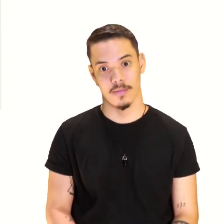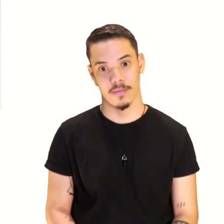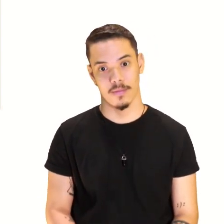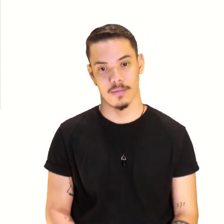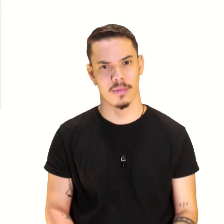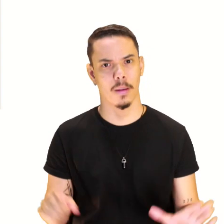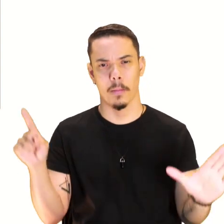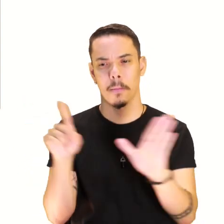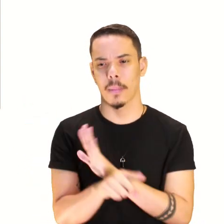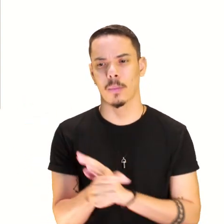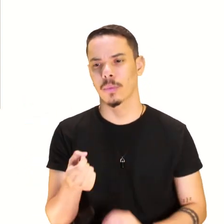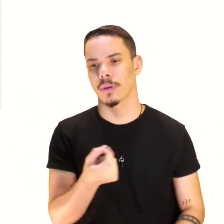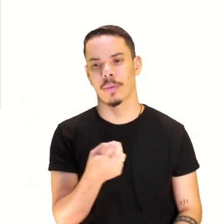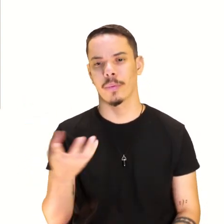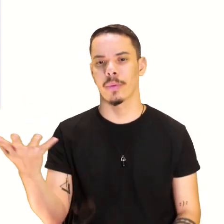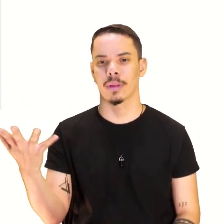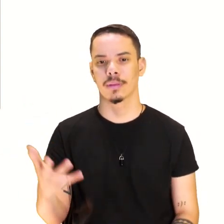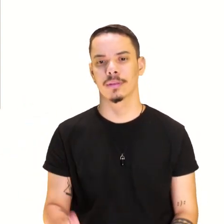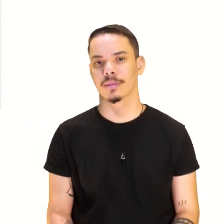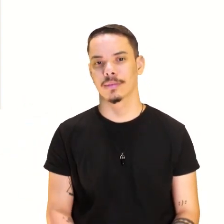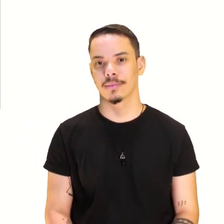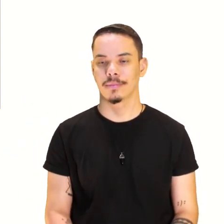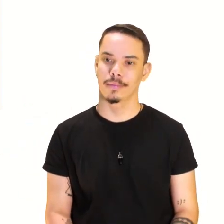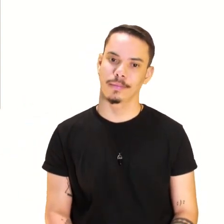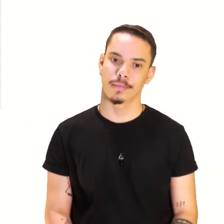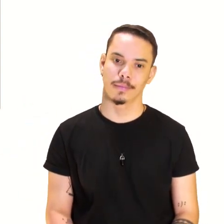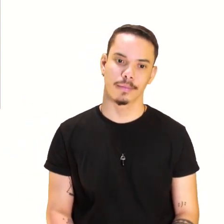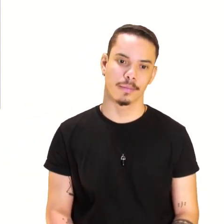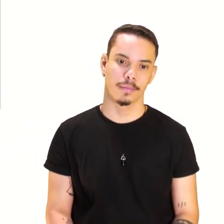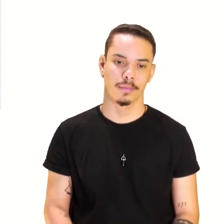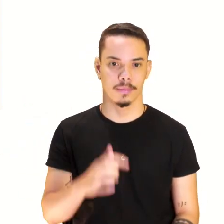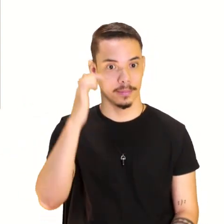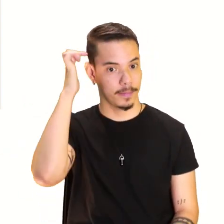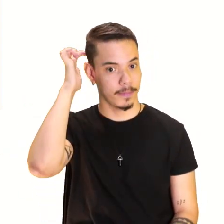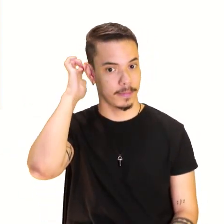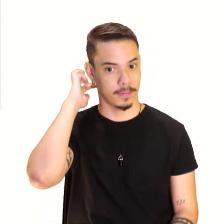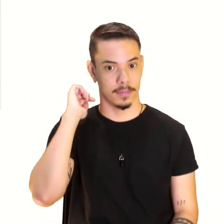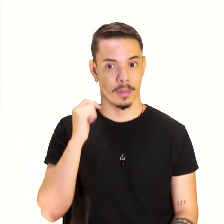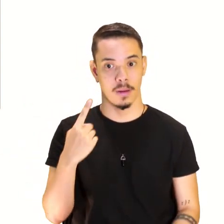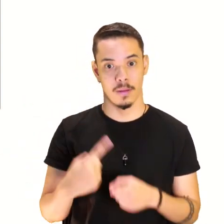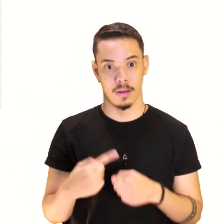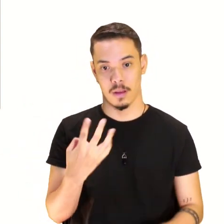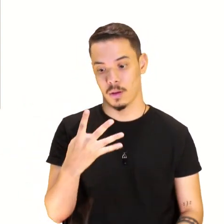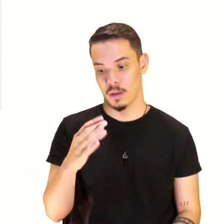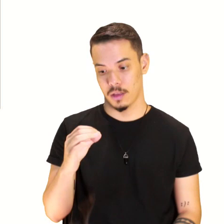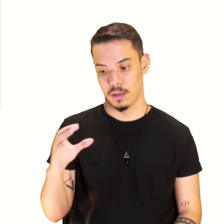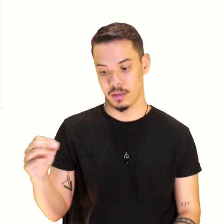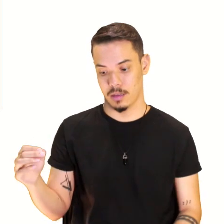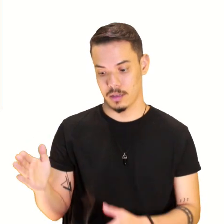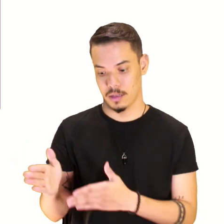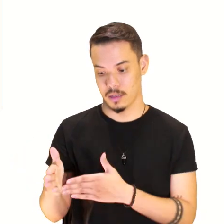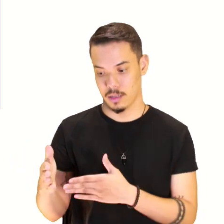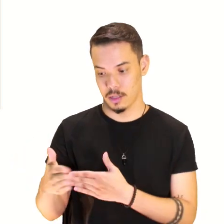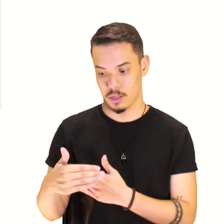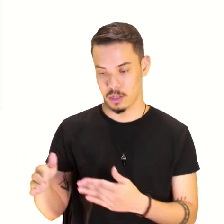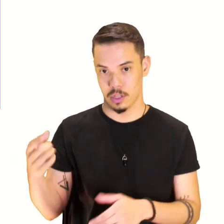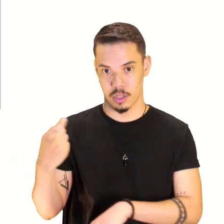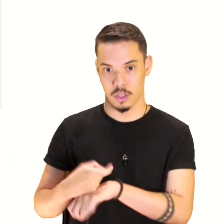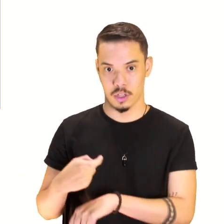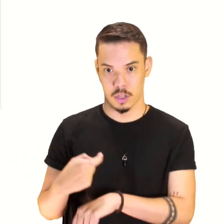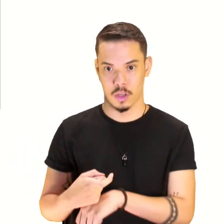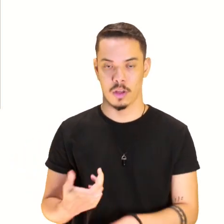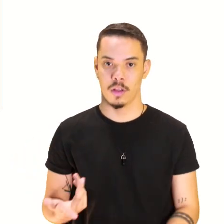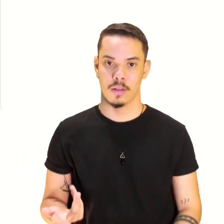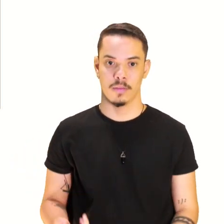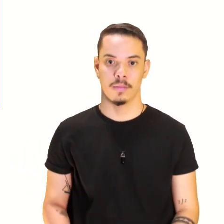pergunta básica, né? Para saber quanto dá para carregar ainda, se eu souber disso, já era. É porque 400 tijolos... Dá tem para que montar fazer